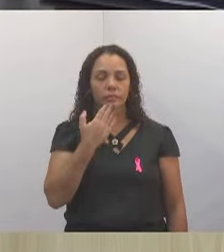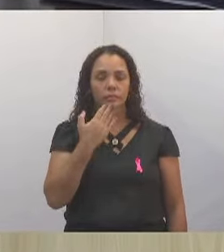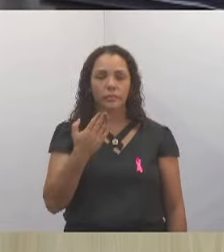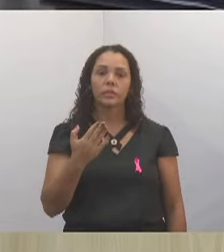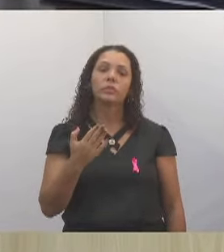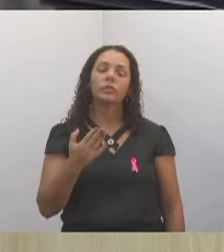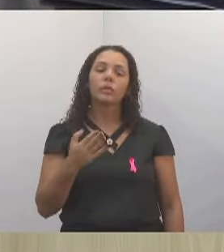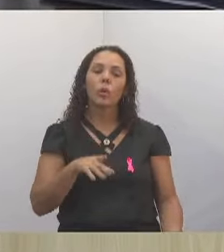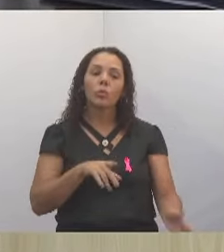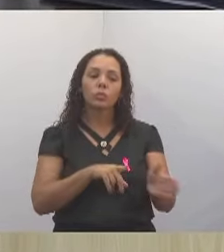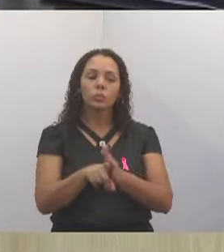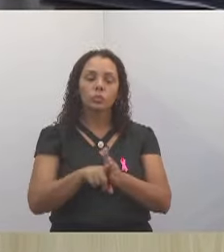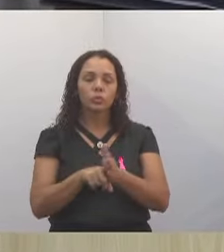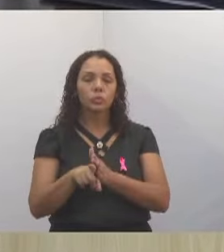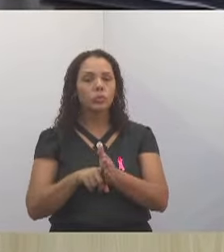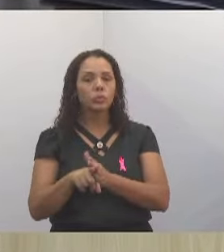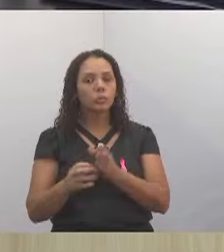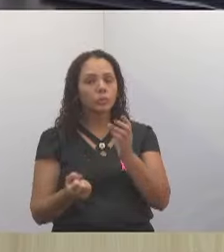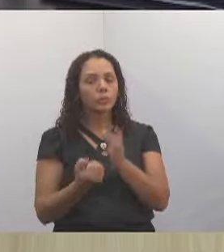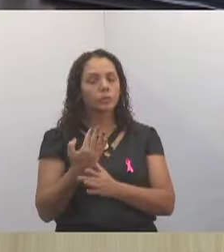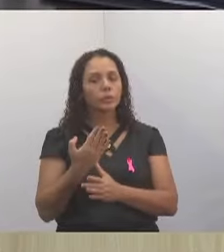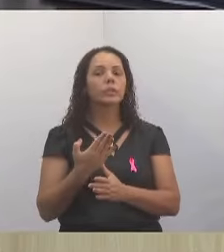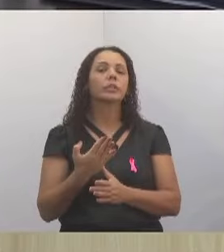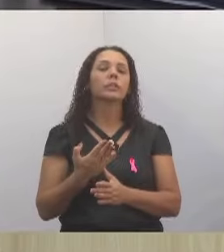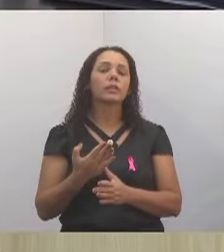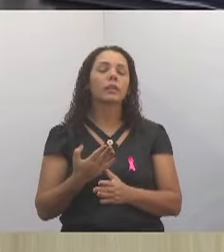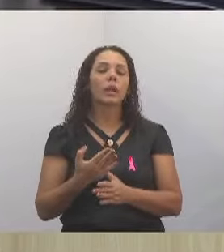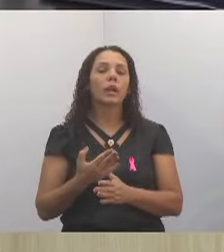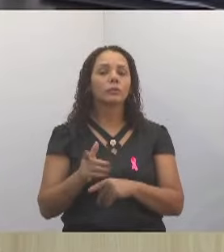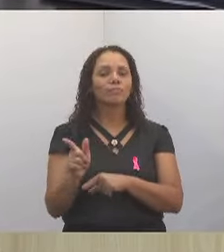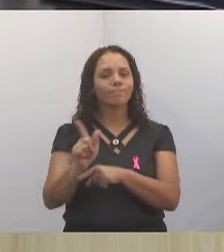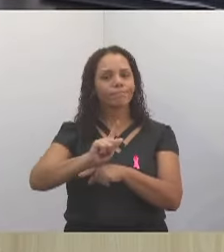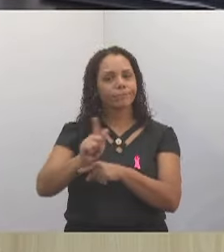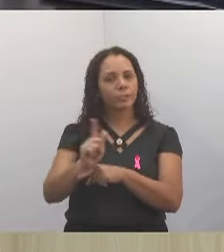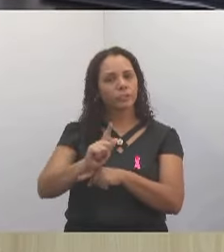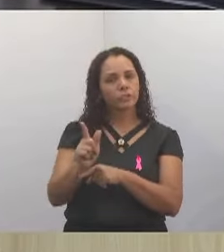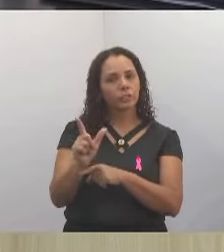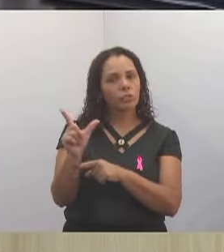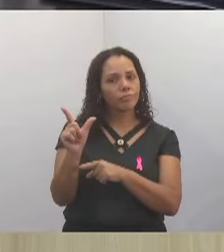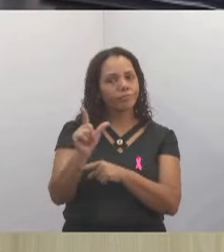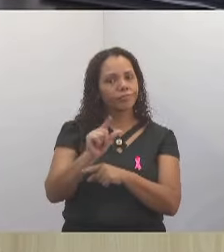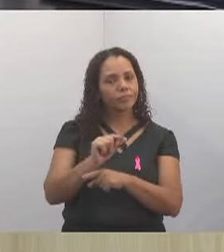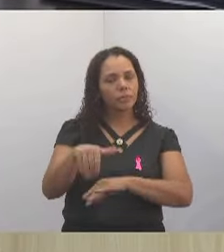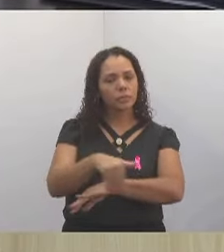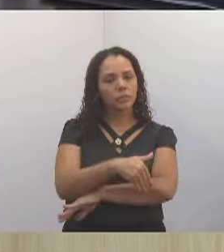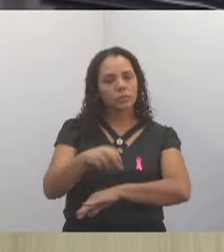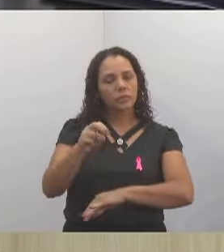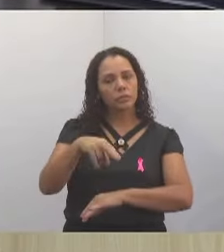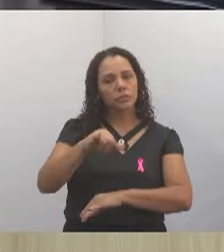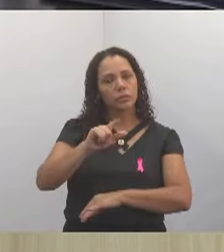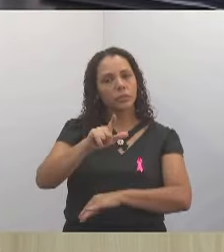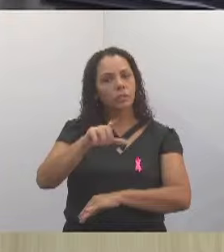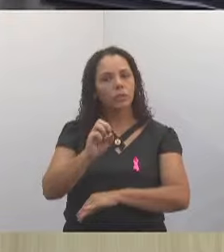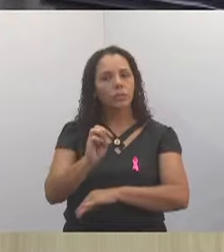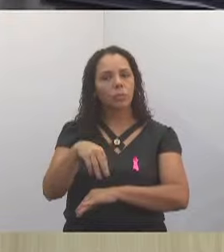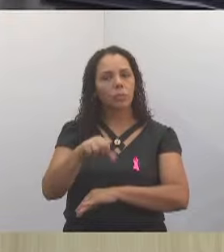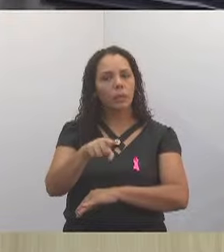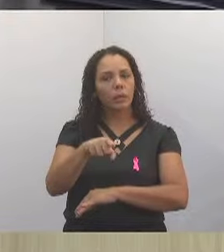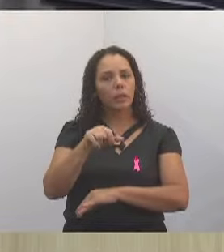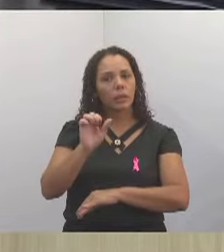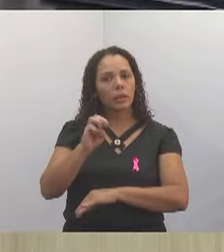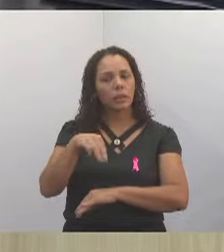solicitando estudo para implantação de redutor de velocidade na rodovia Nilo Máximo, próximo à entrada do Jardim